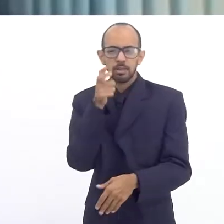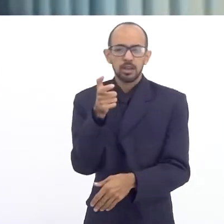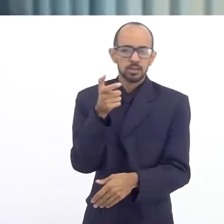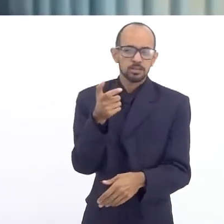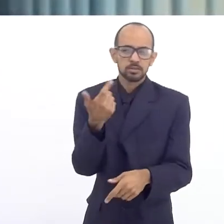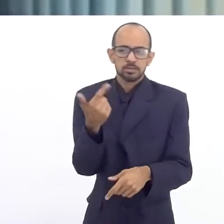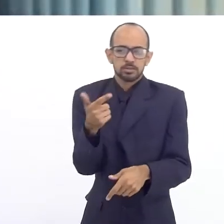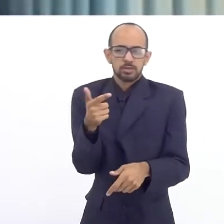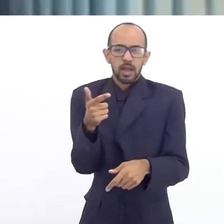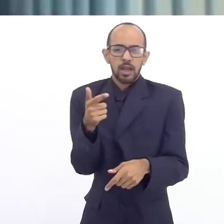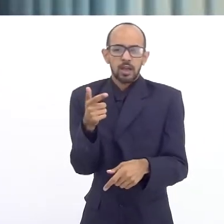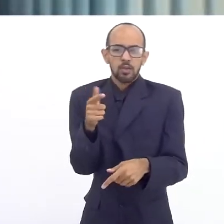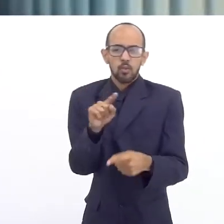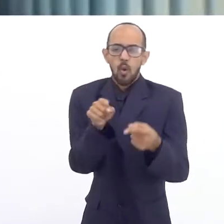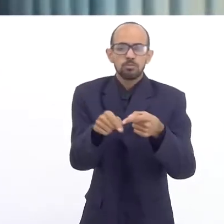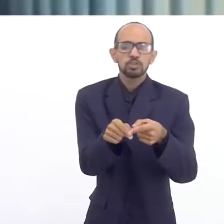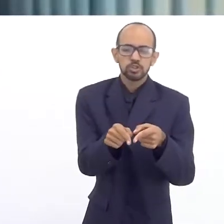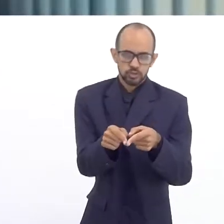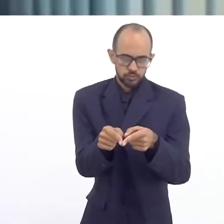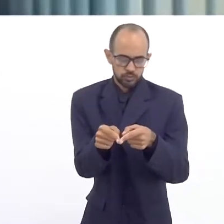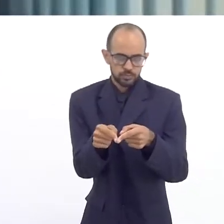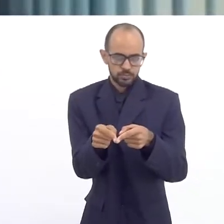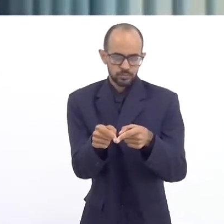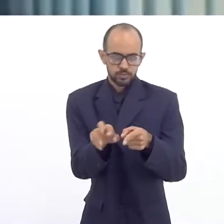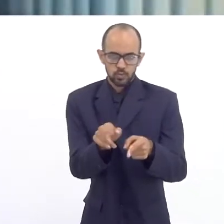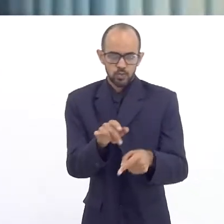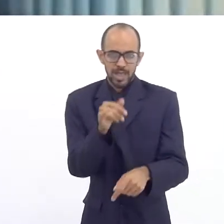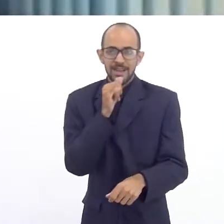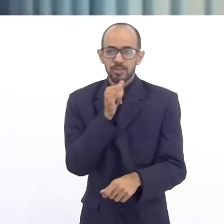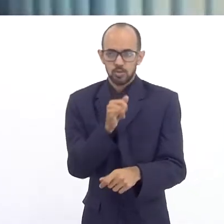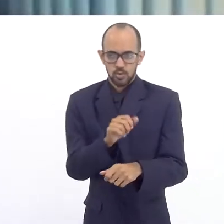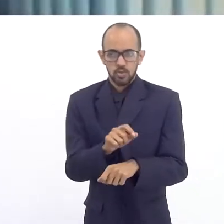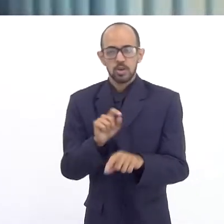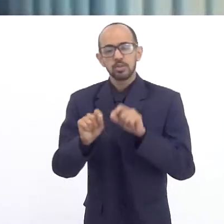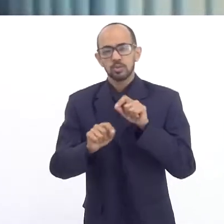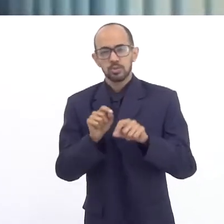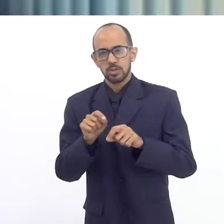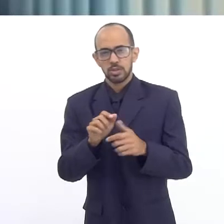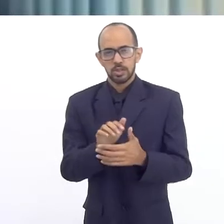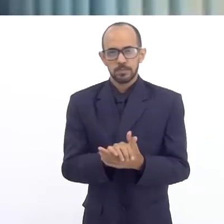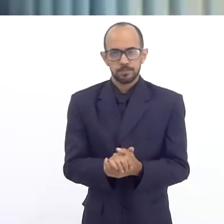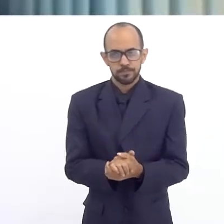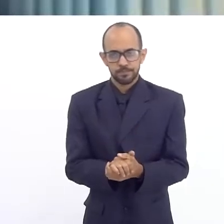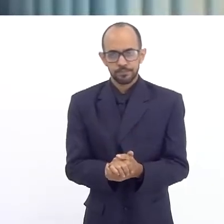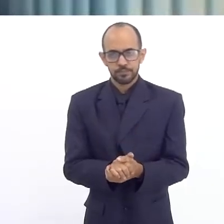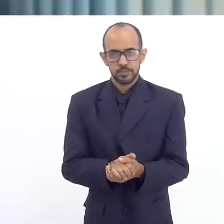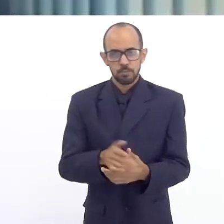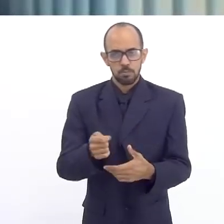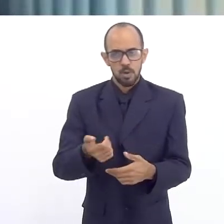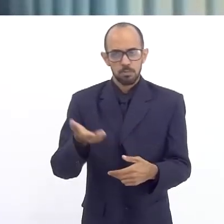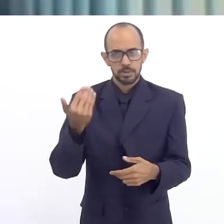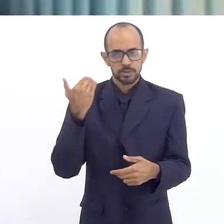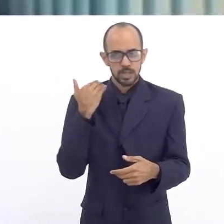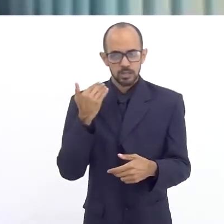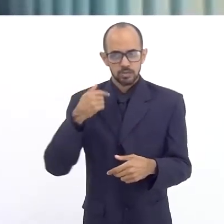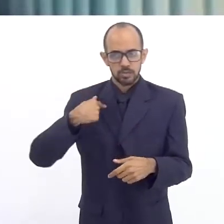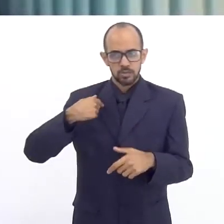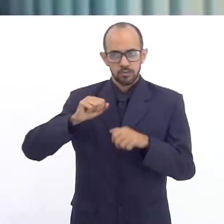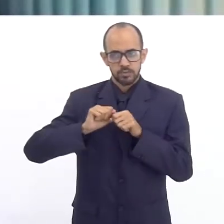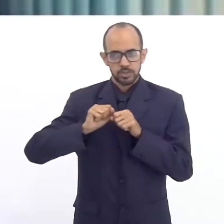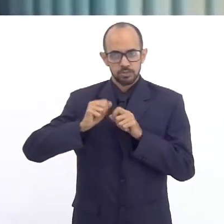perde interesse, não tem nada pelo que lutar. Não é à toa, eu acabei de dar uma palestra há 2 dias